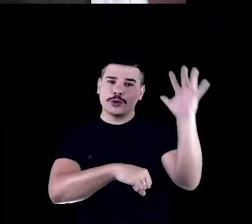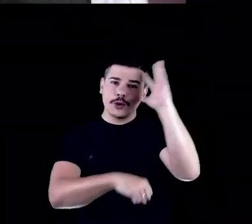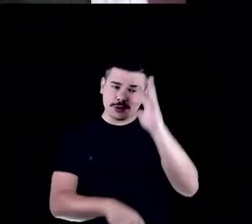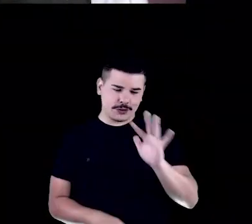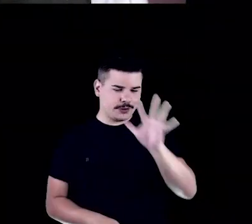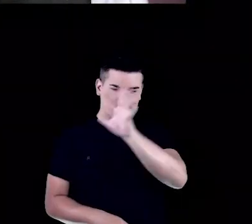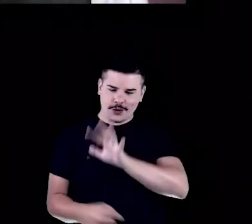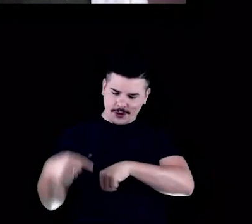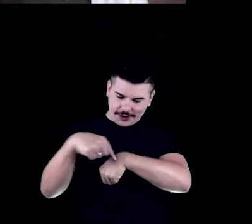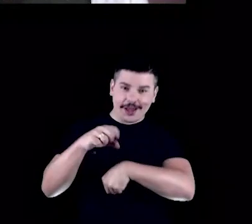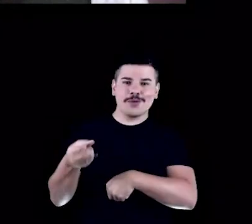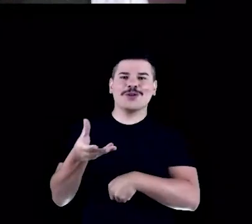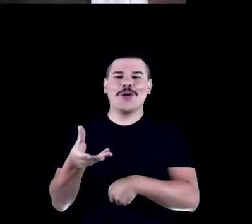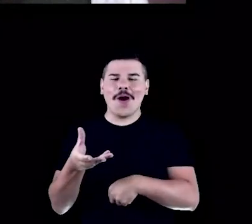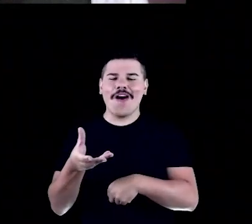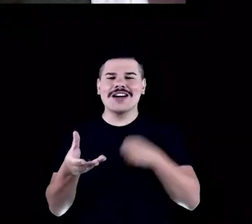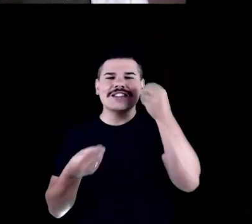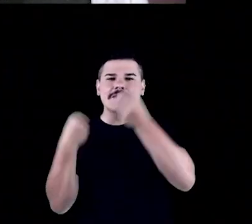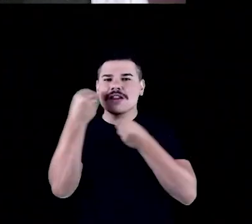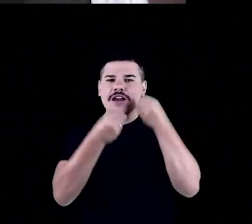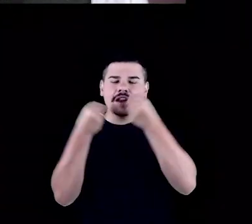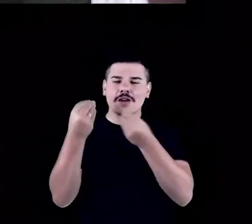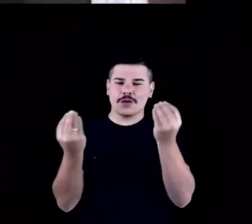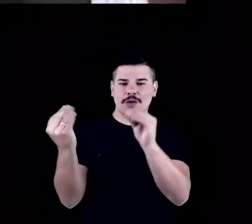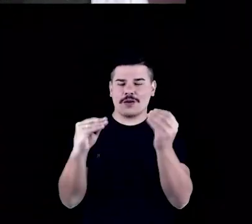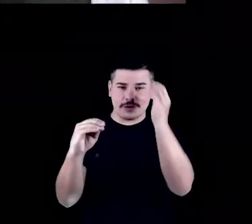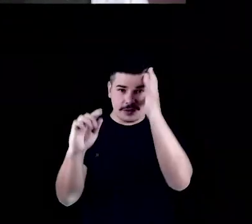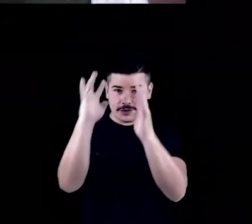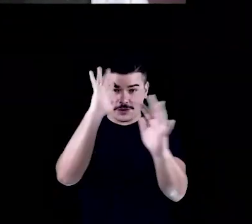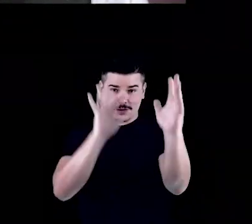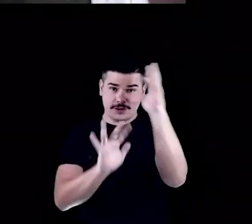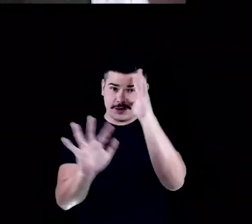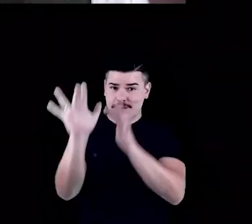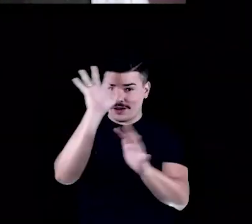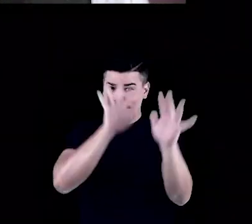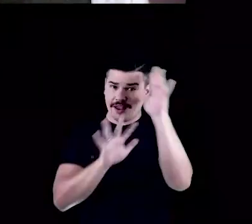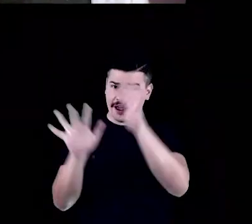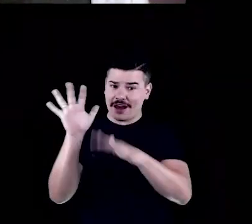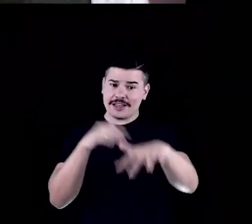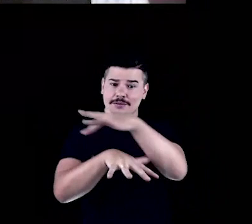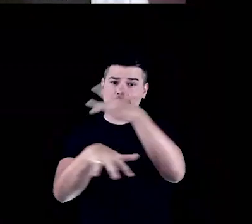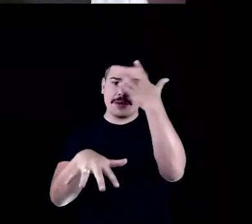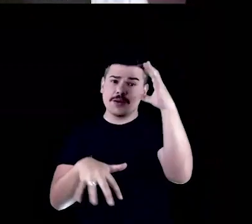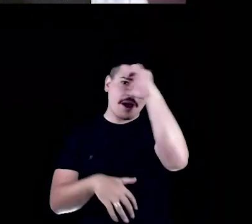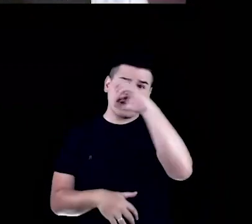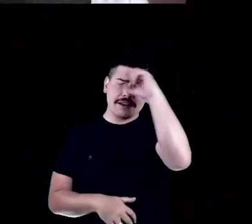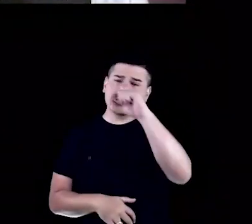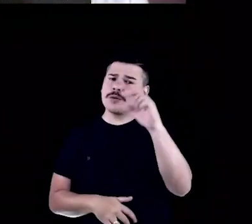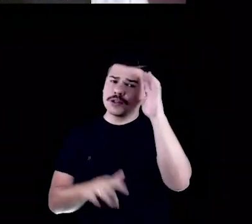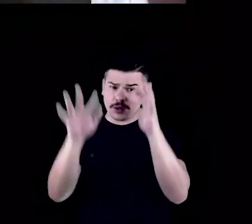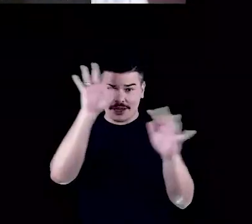sonho um outro tempo. E a gente começou a explorar, fazer um sonhário com os aprendizes, para entender o que, que essas pessoas estão